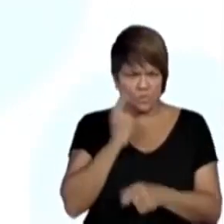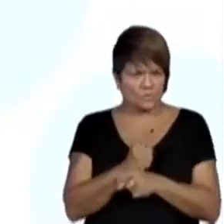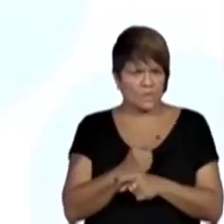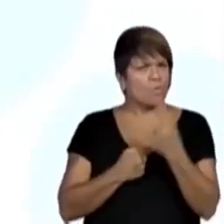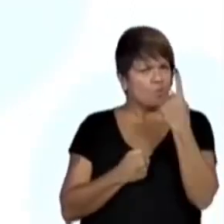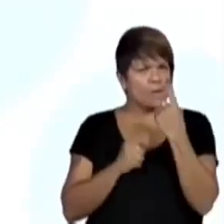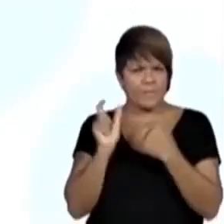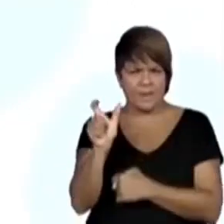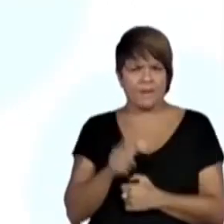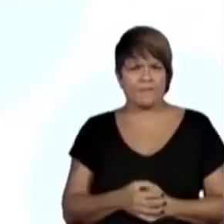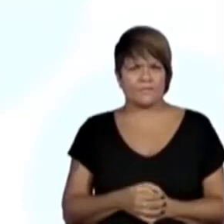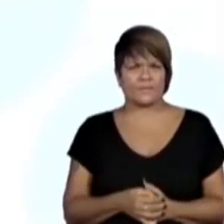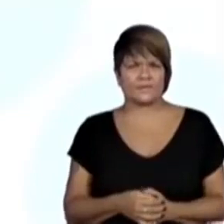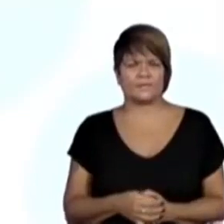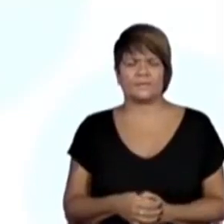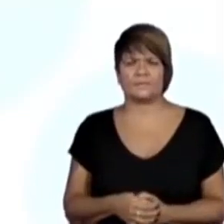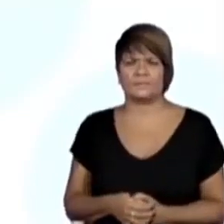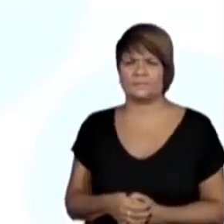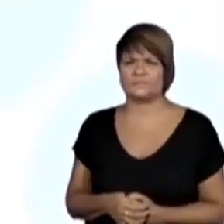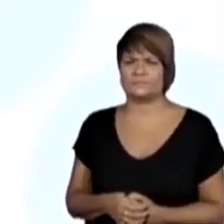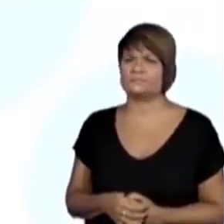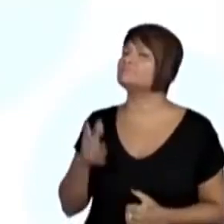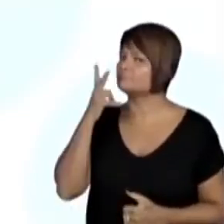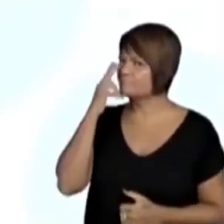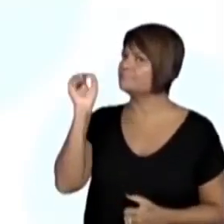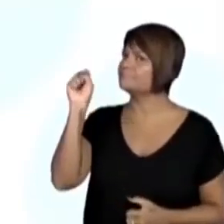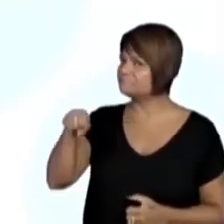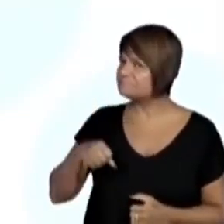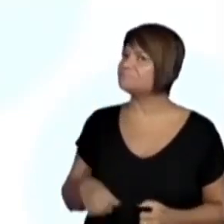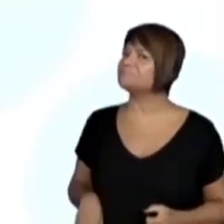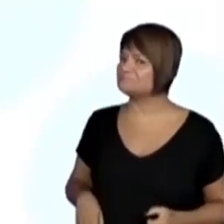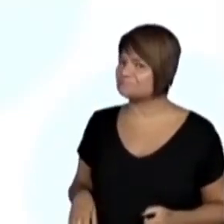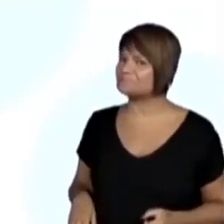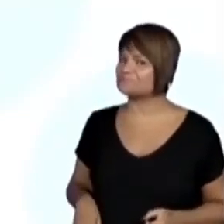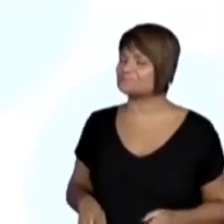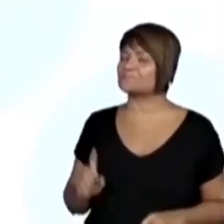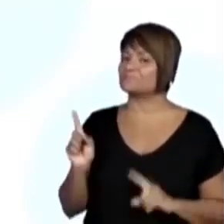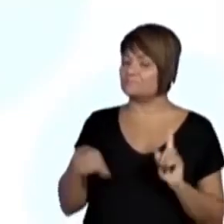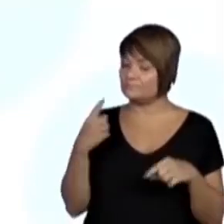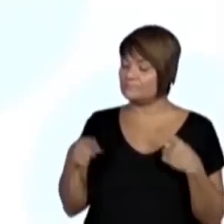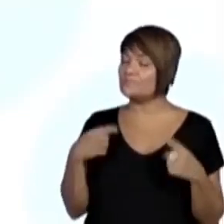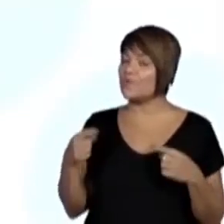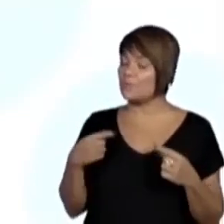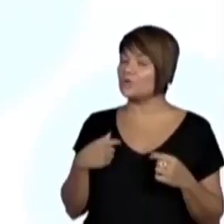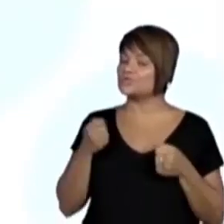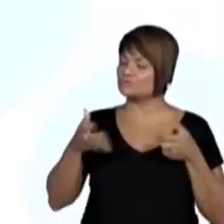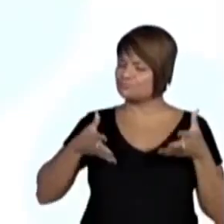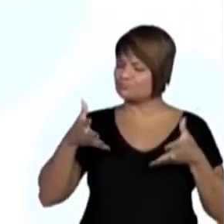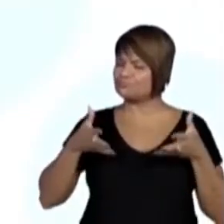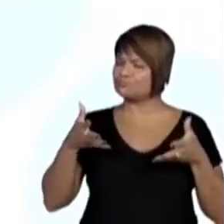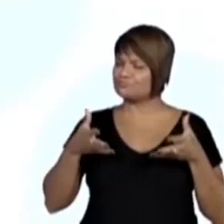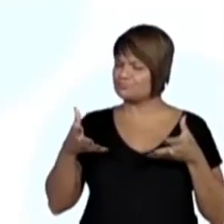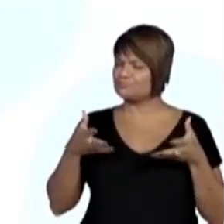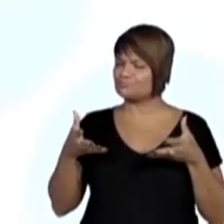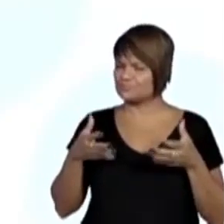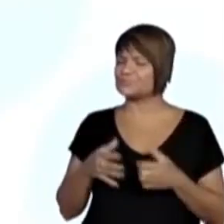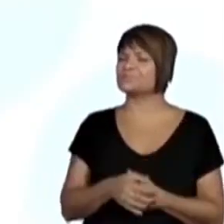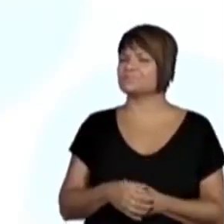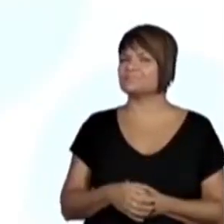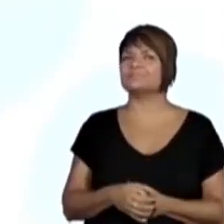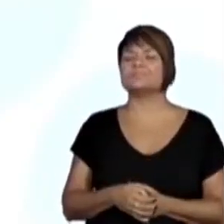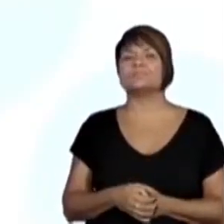uma palavrinha no texto? Eu acho que consegue, sim. Depois de escutar, eu acho que consegue, professora. Olha